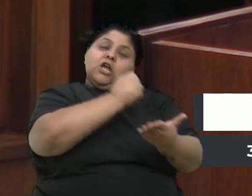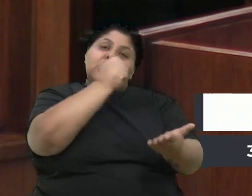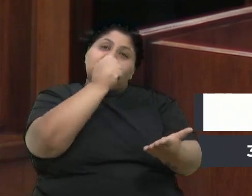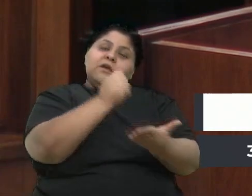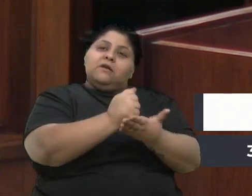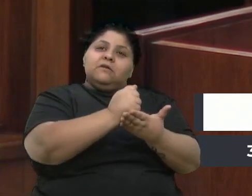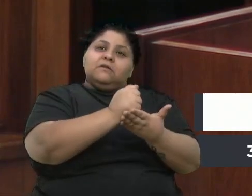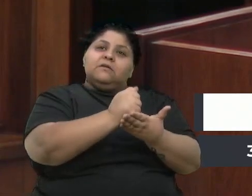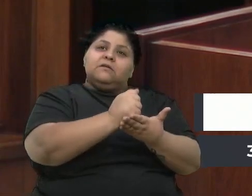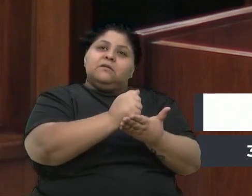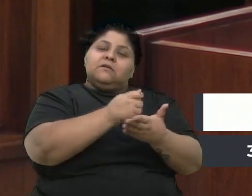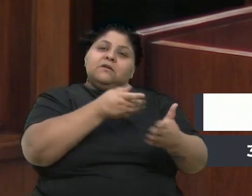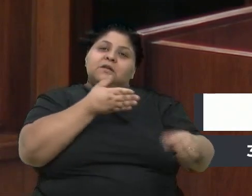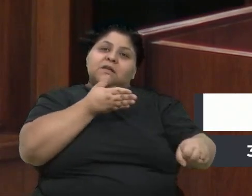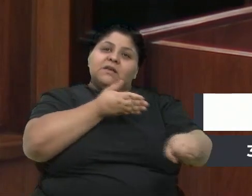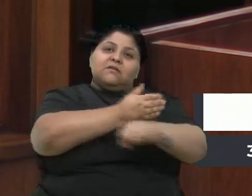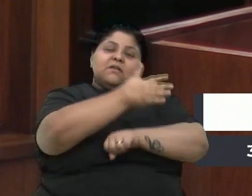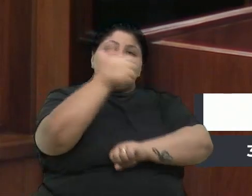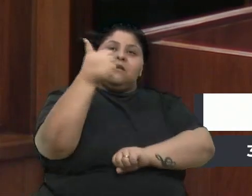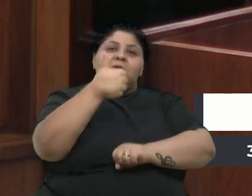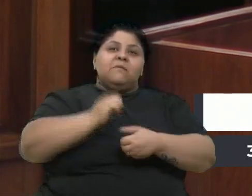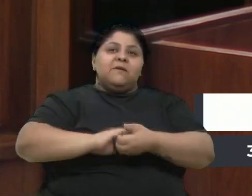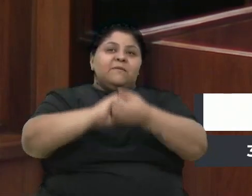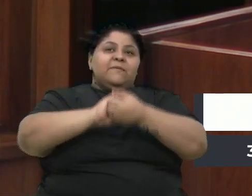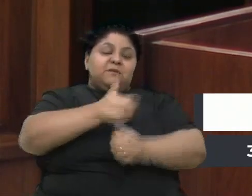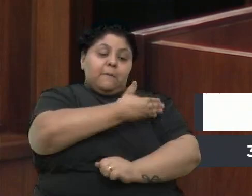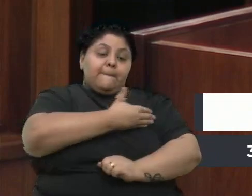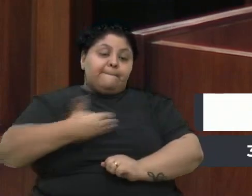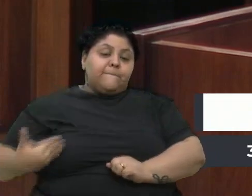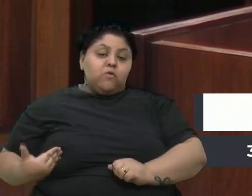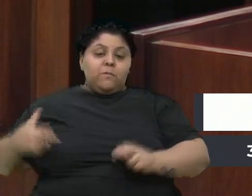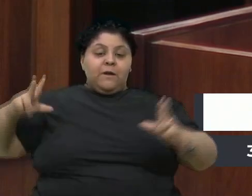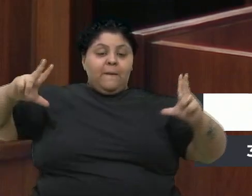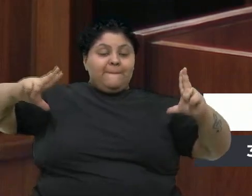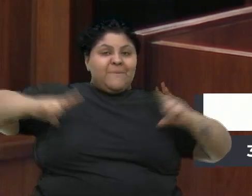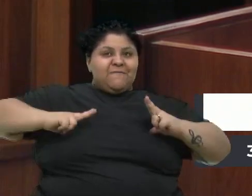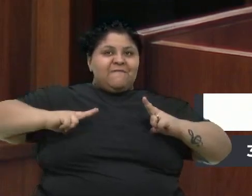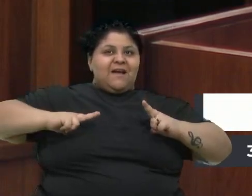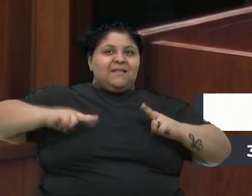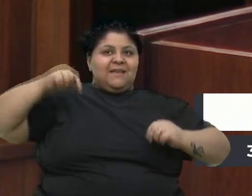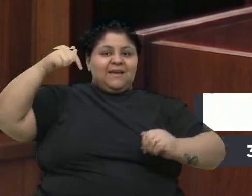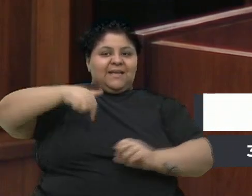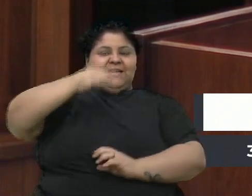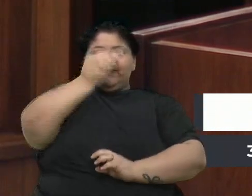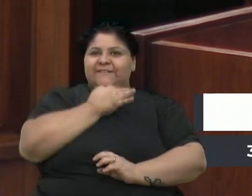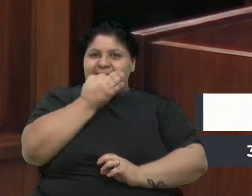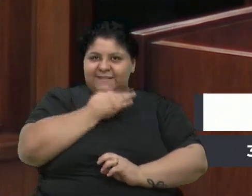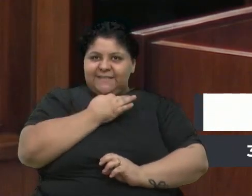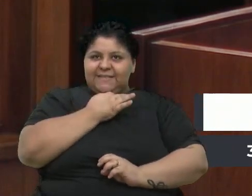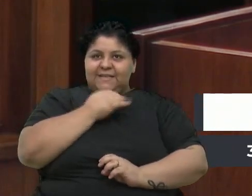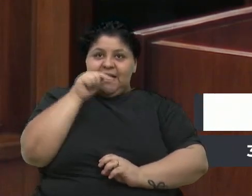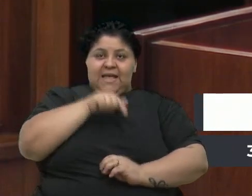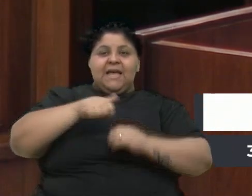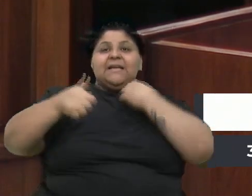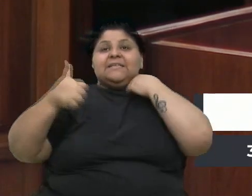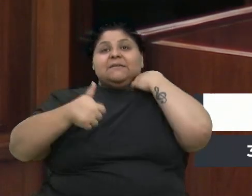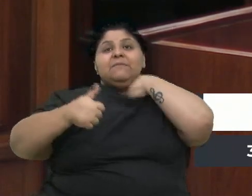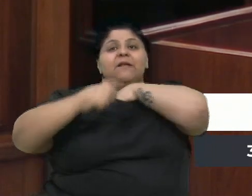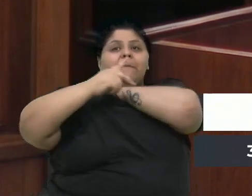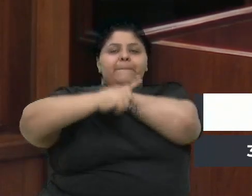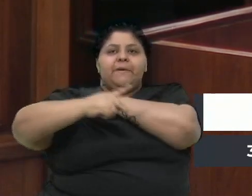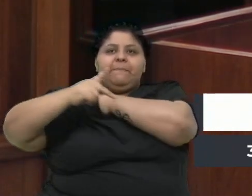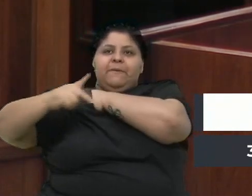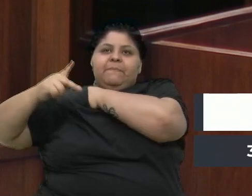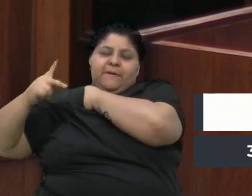parceria pública-privada do município de Caxias do Sul. Essa que é a primeira PPP do